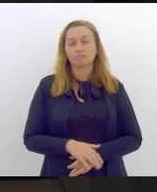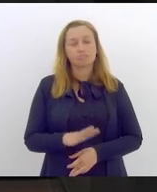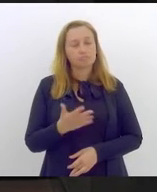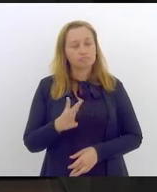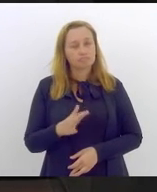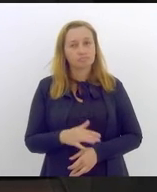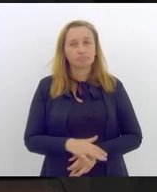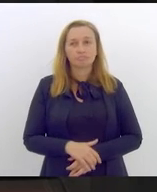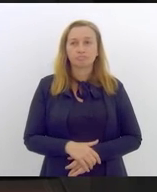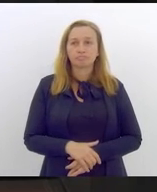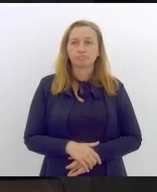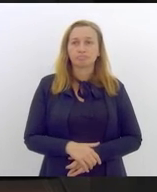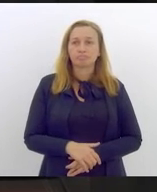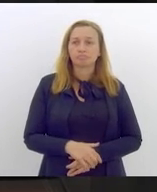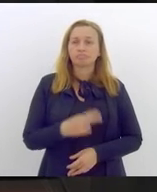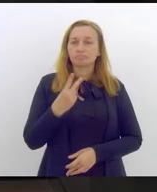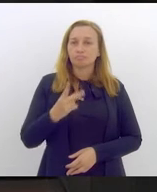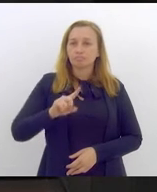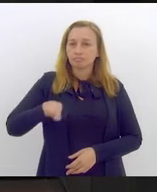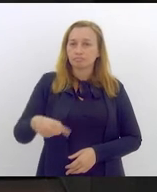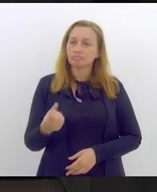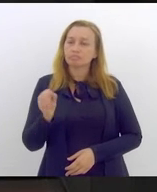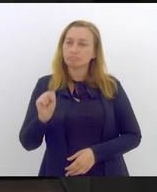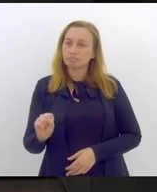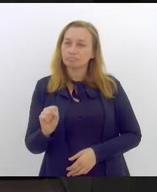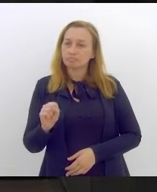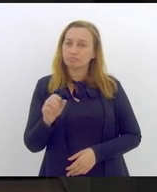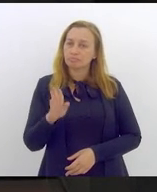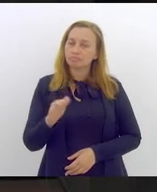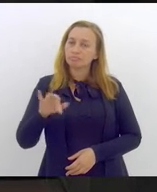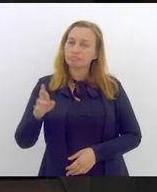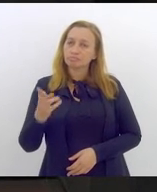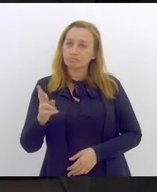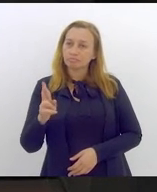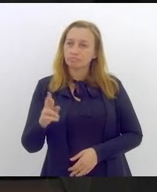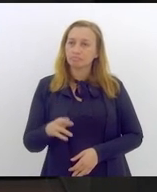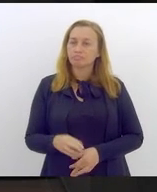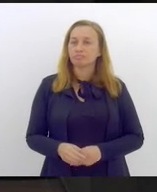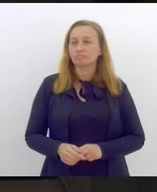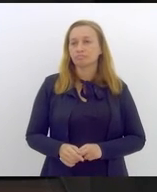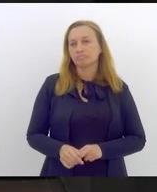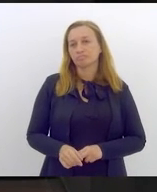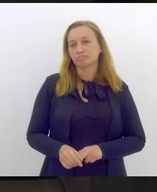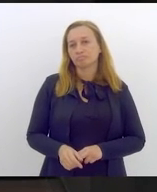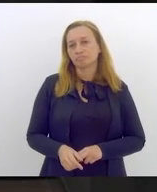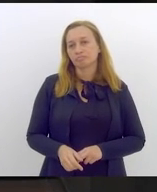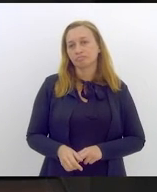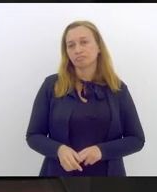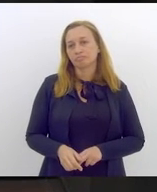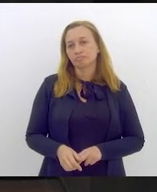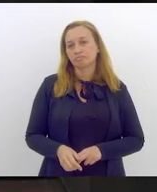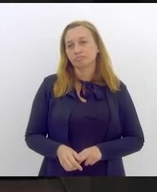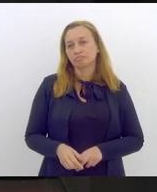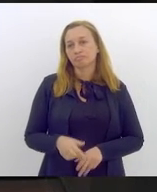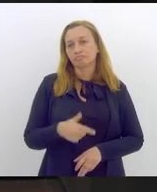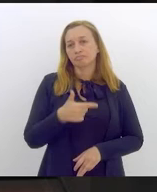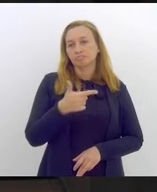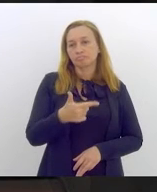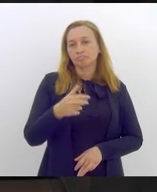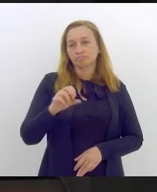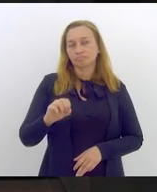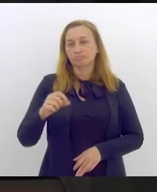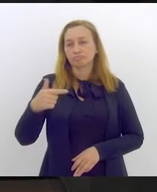mínimo 2,8 bilhões de reais em 2023